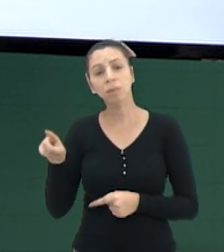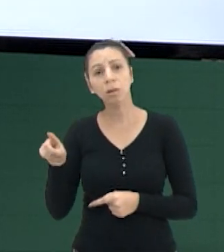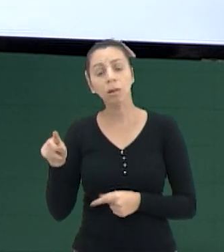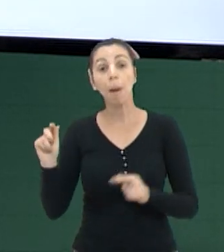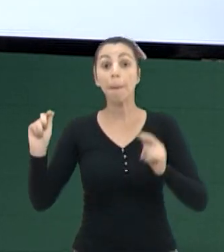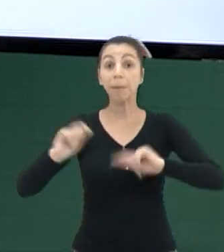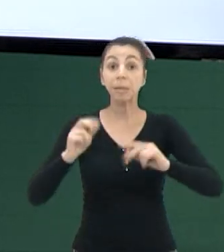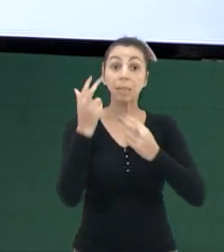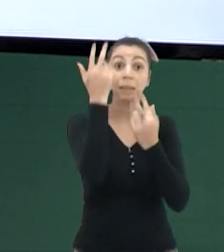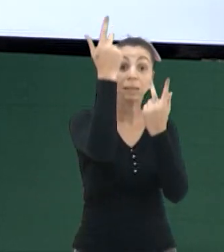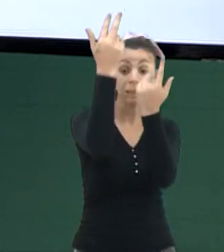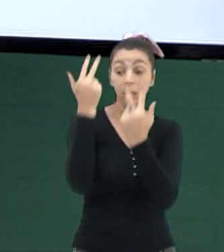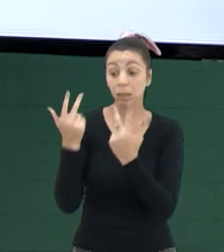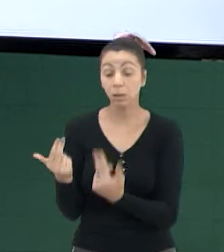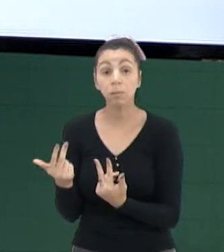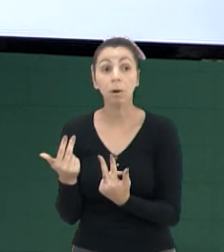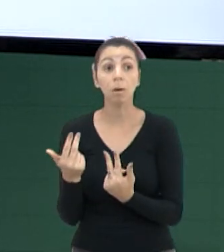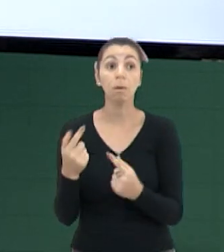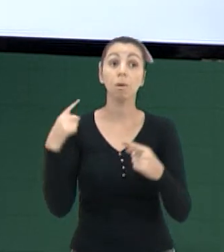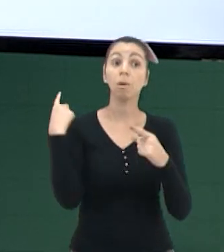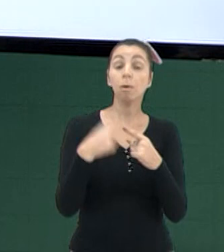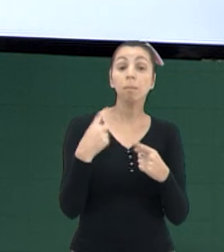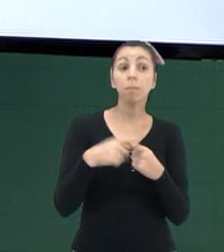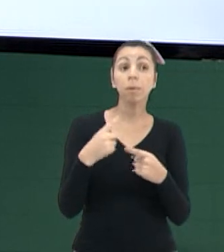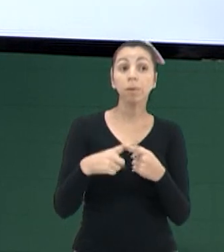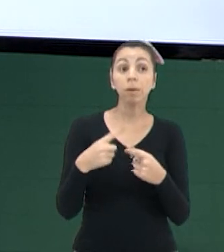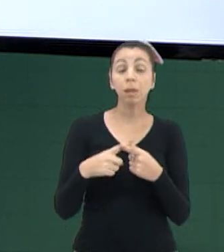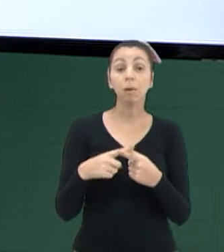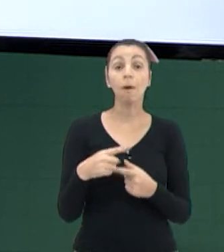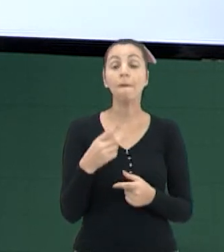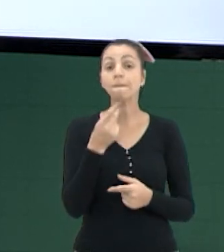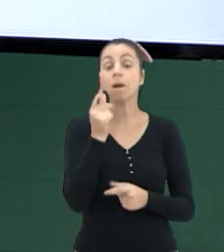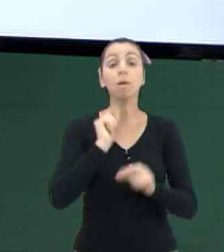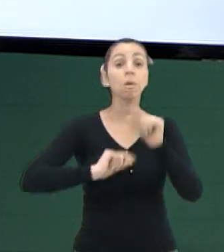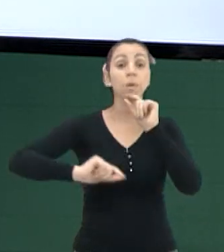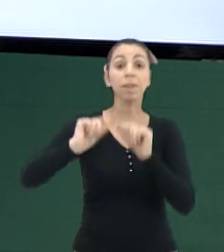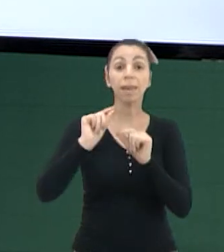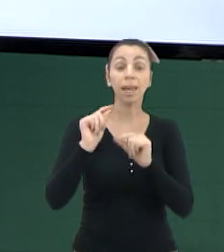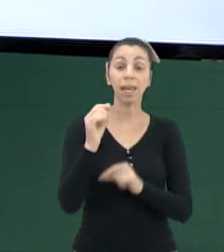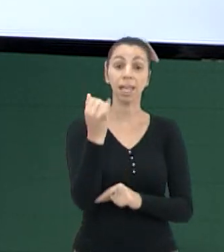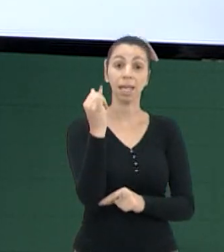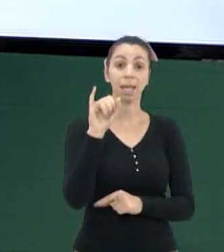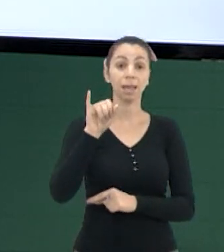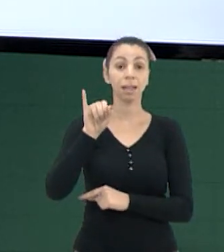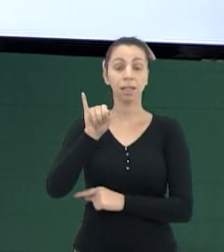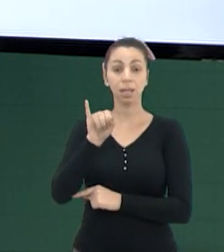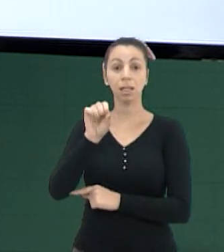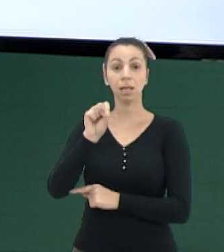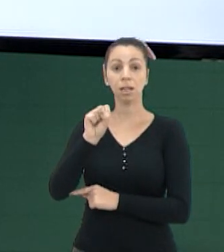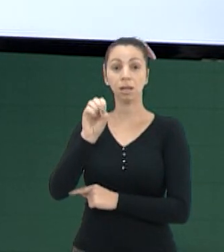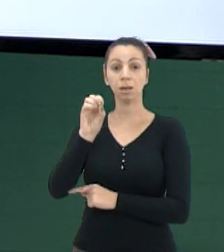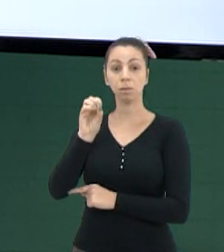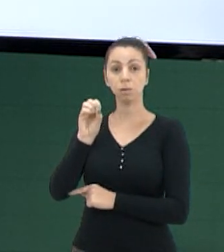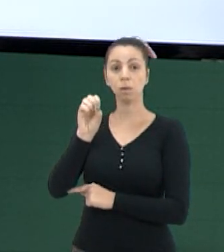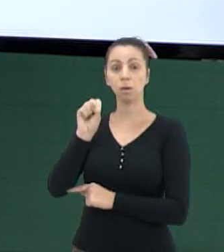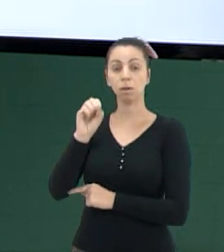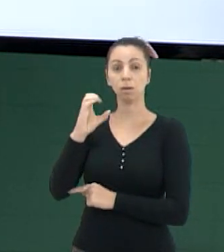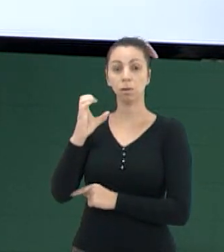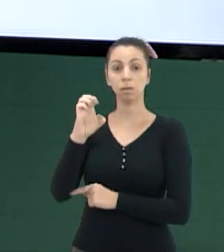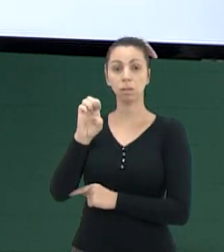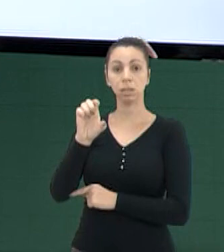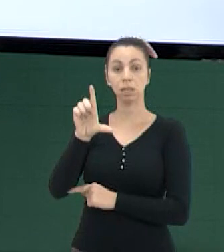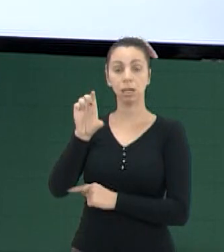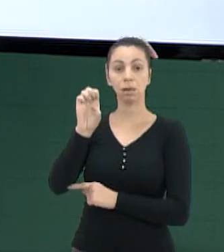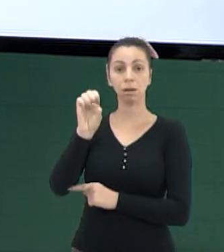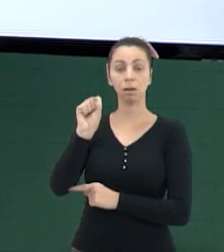eles vão ter que ser iguais? Porque eu estou falando do triângulo isósceles. O triângulo isósceles tem um ângulo, né,